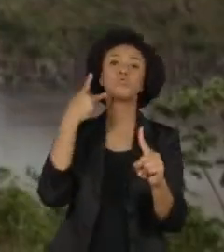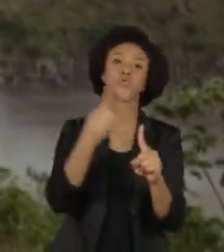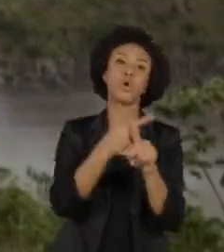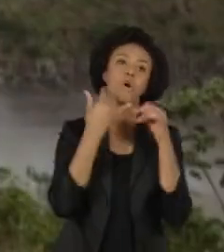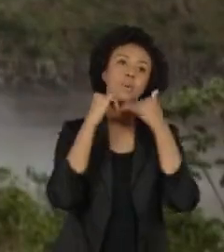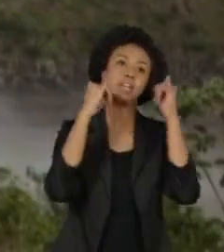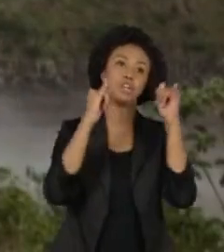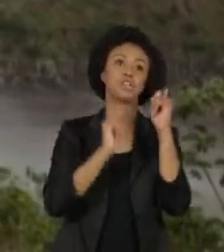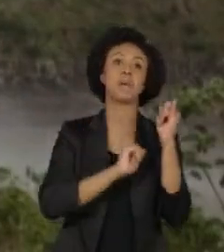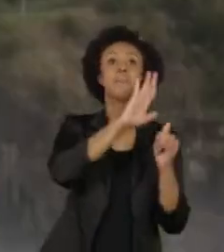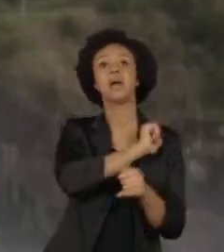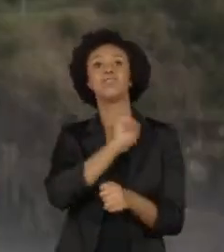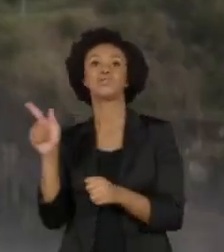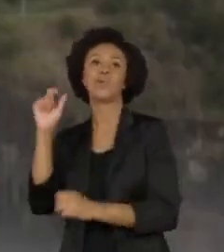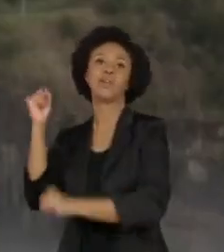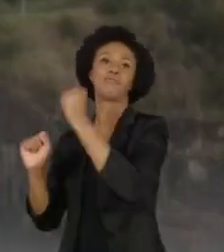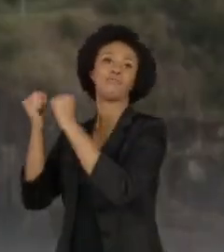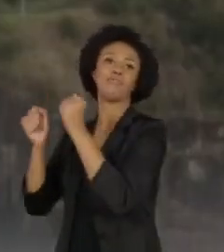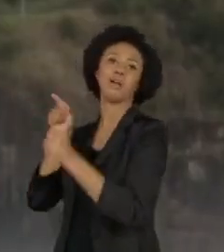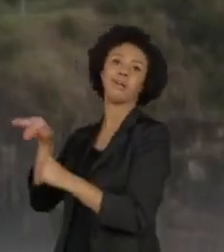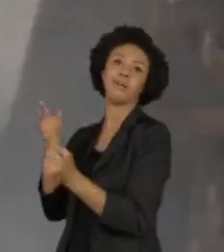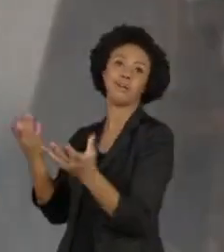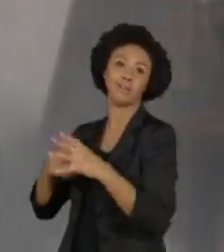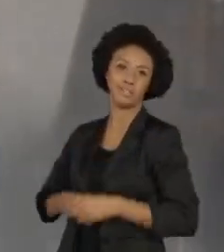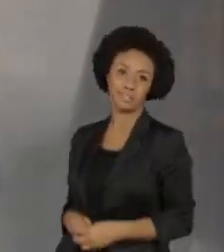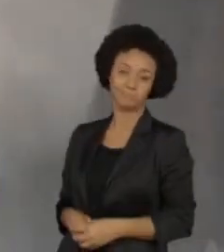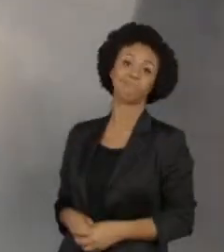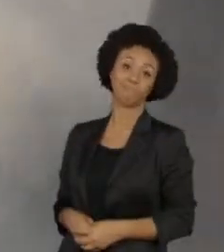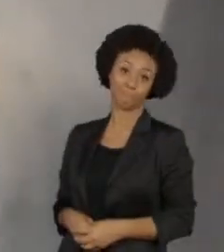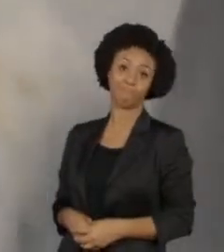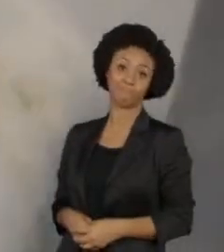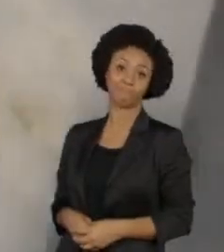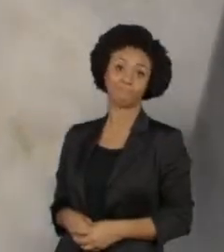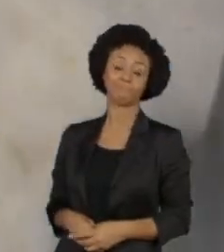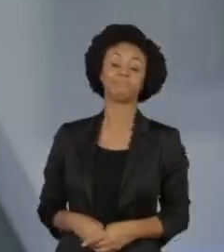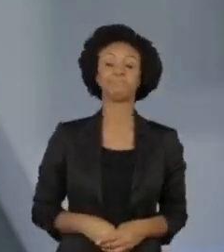foi usada para fabricar o que elas compram, do que a energia da conta de luz da casa.